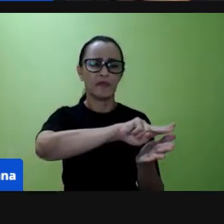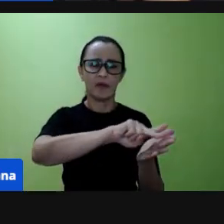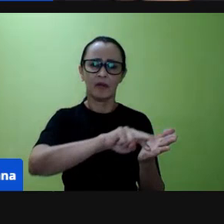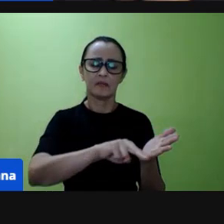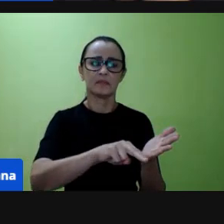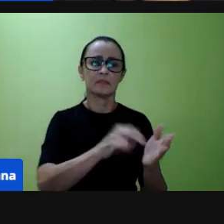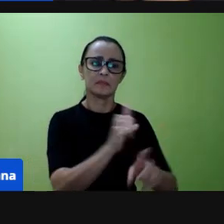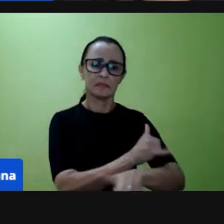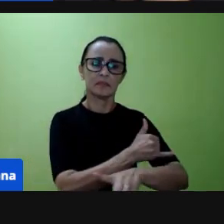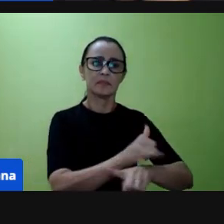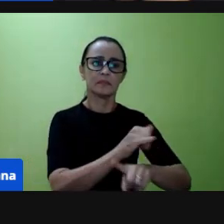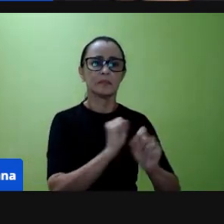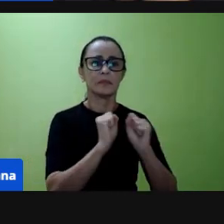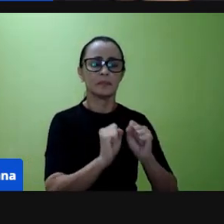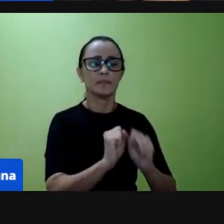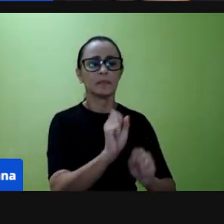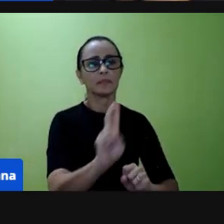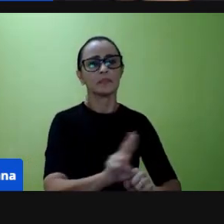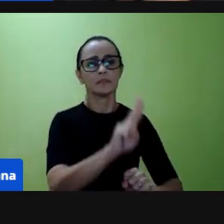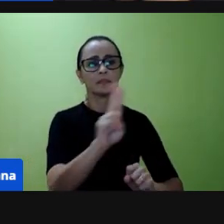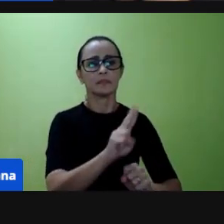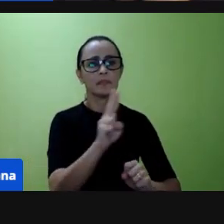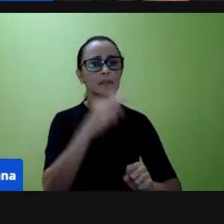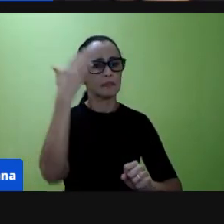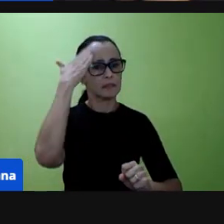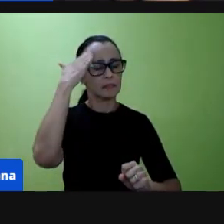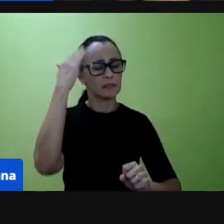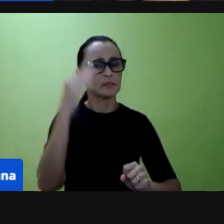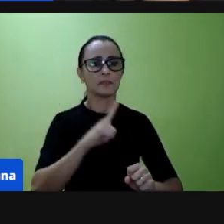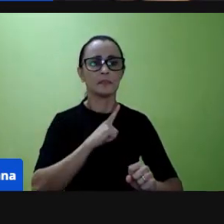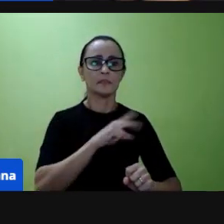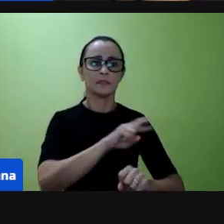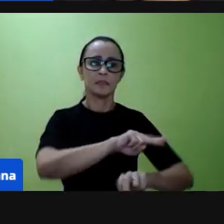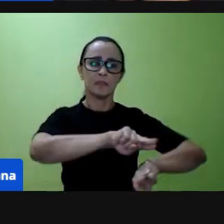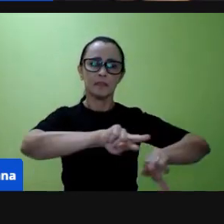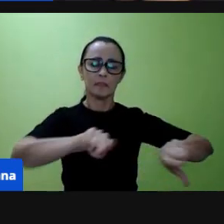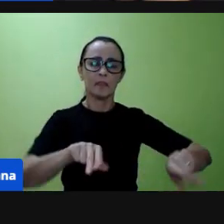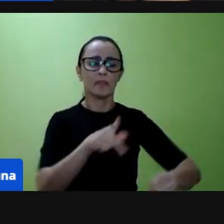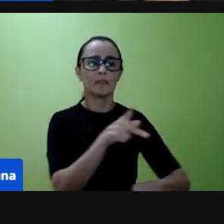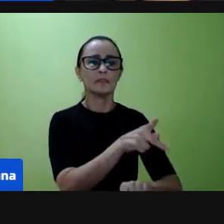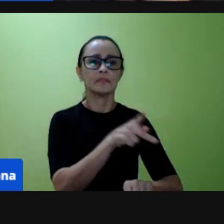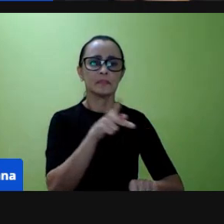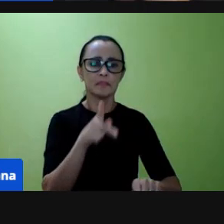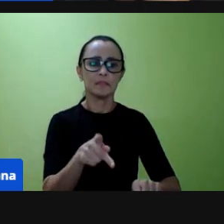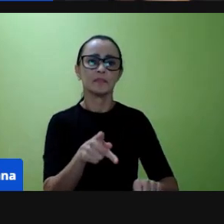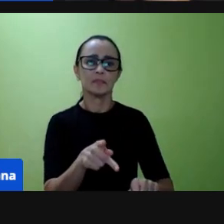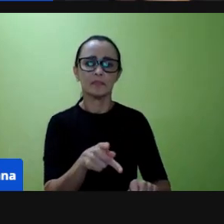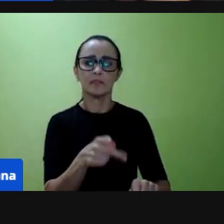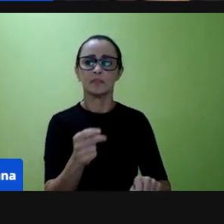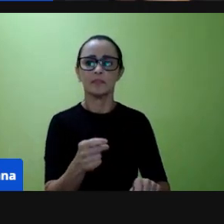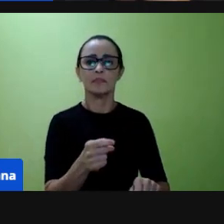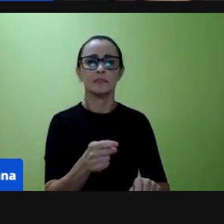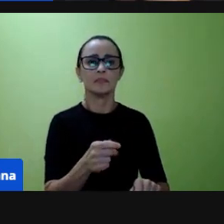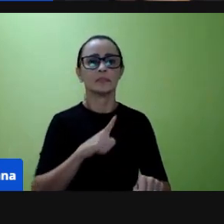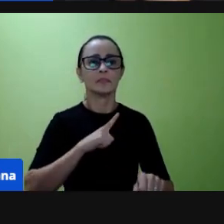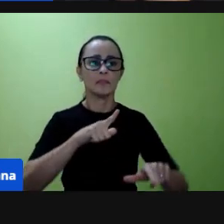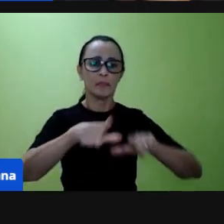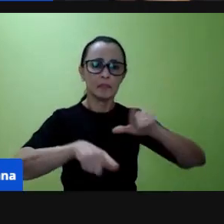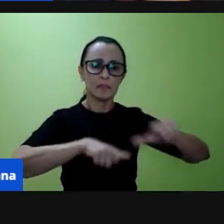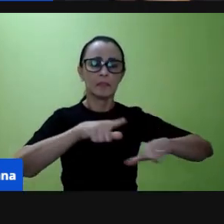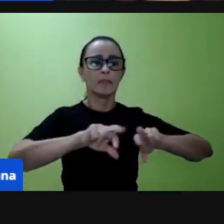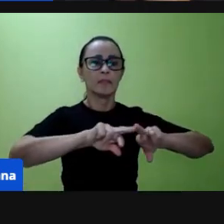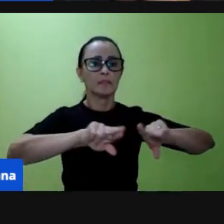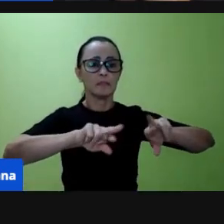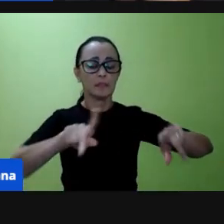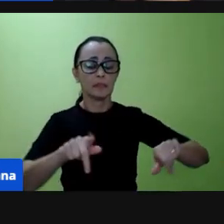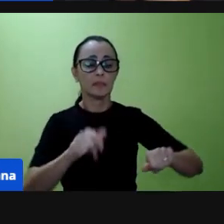formação, tenho certeza que tem professores que também trabalham aí com outras estratégias que eu não conheço, né? Mas essa troca que se